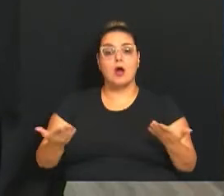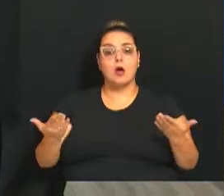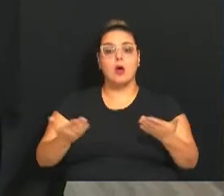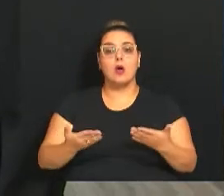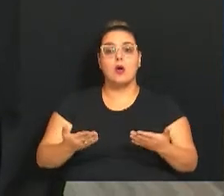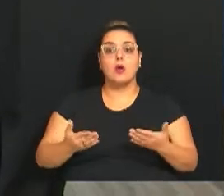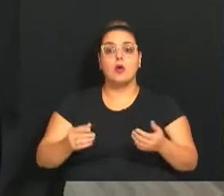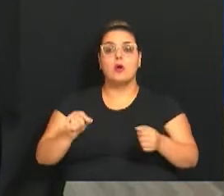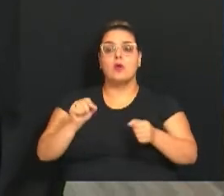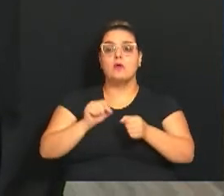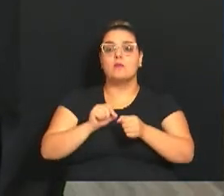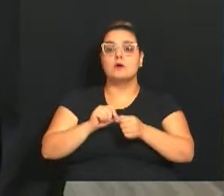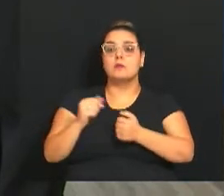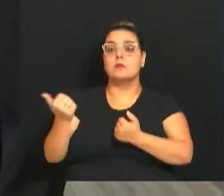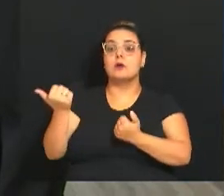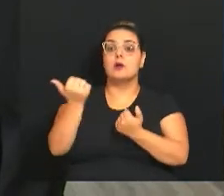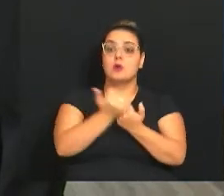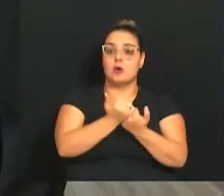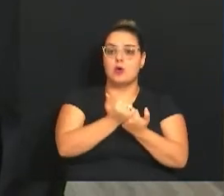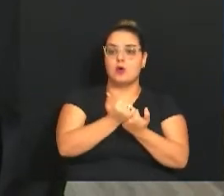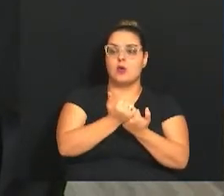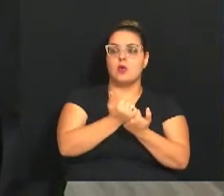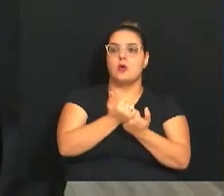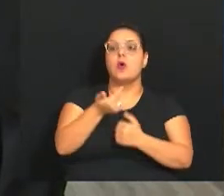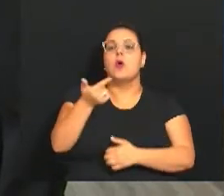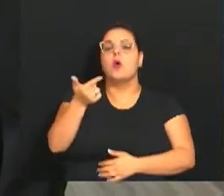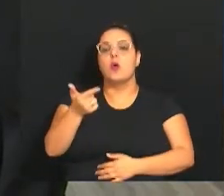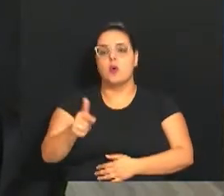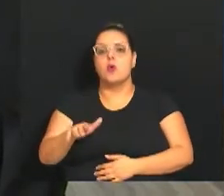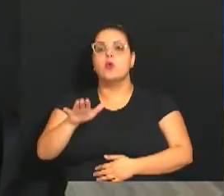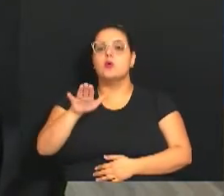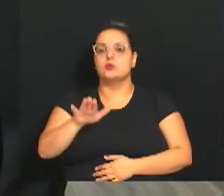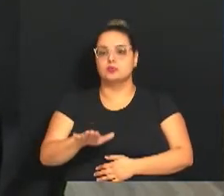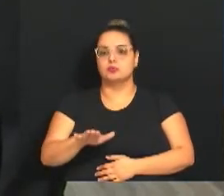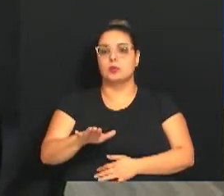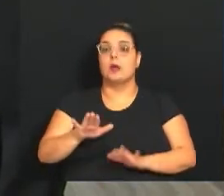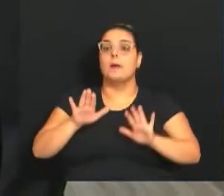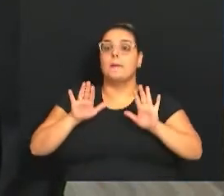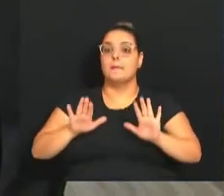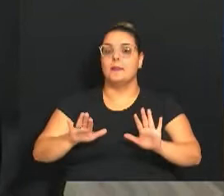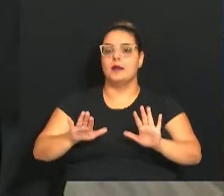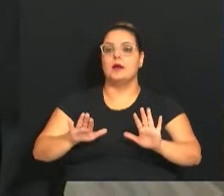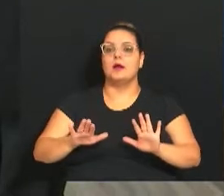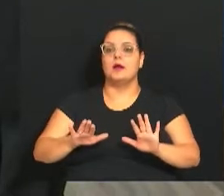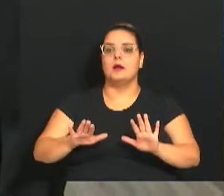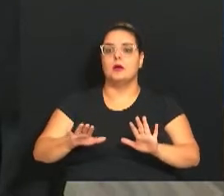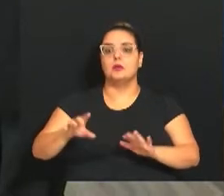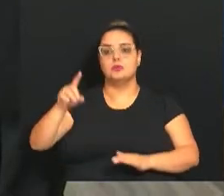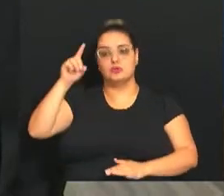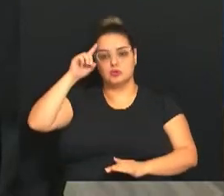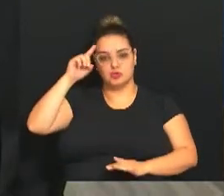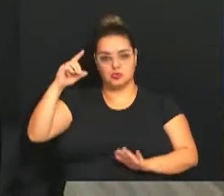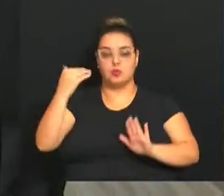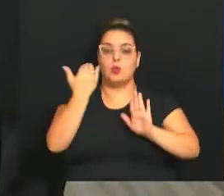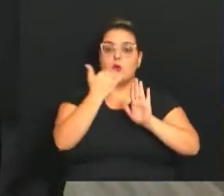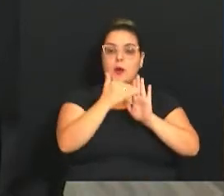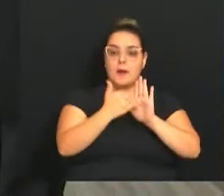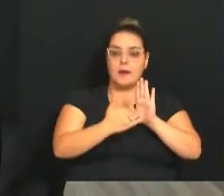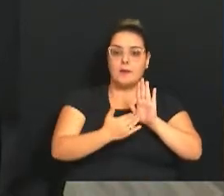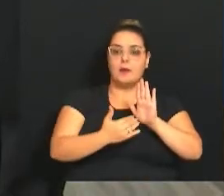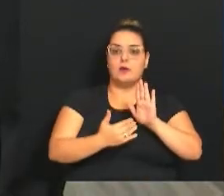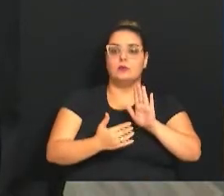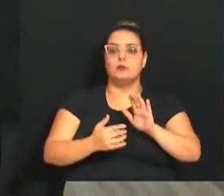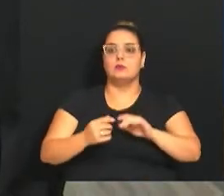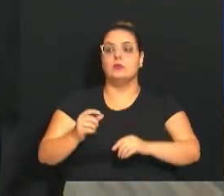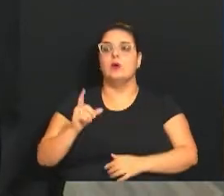uma substituição. A Mirna Abreu, ela continua aqui, só que é dia do Em Pauta. Então, já eu saio, a